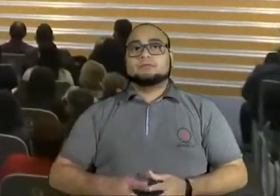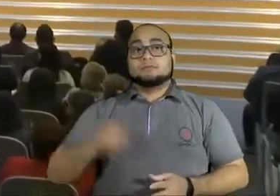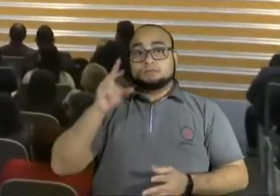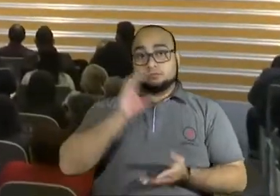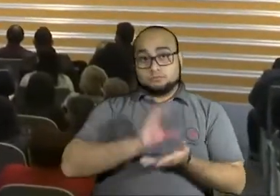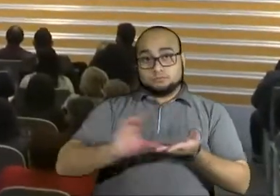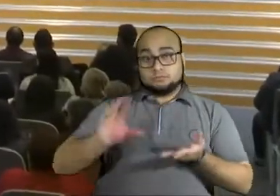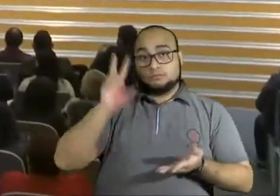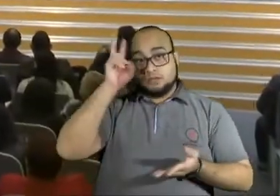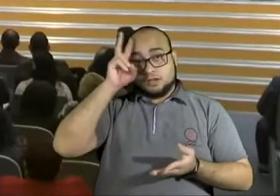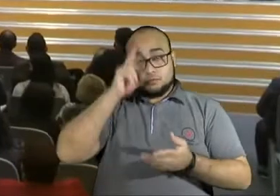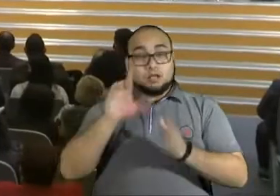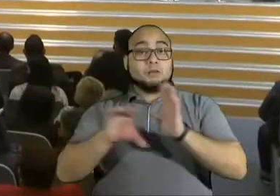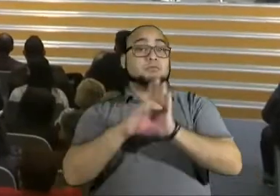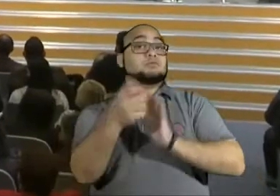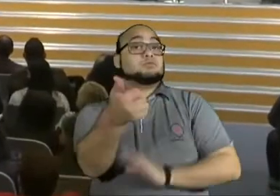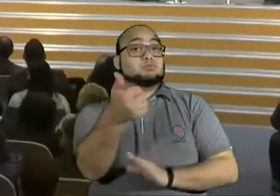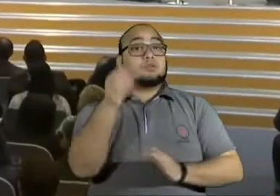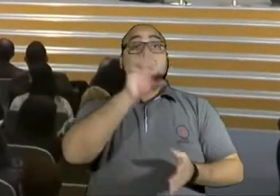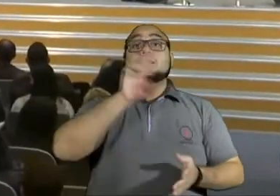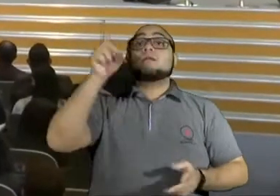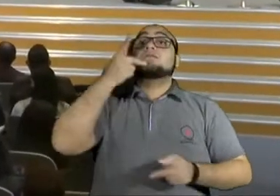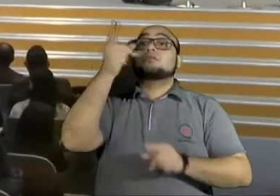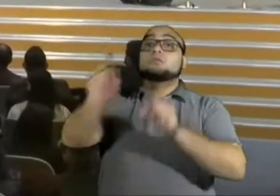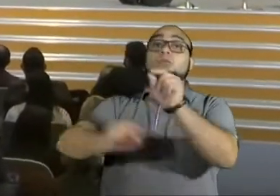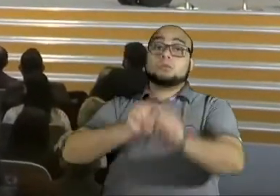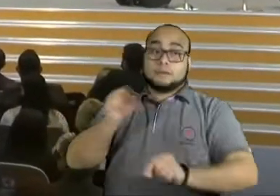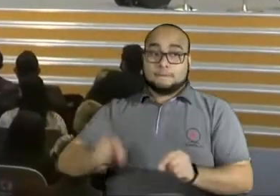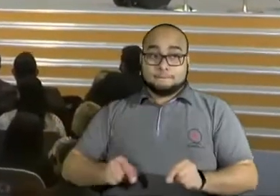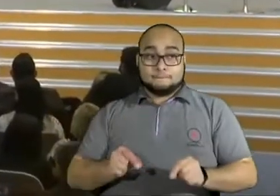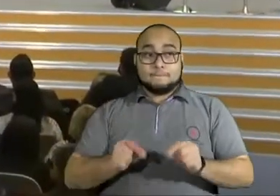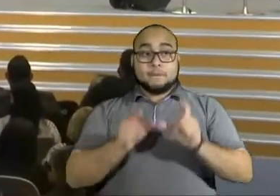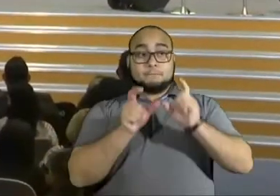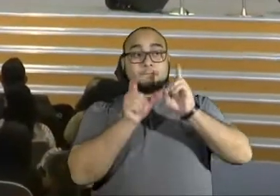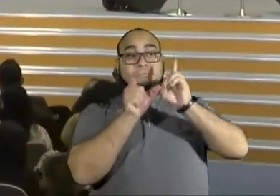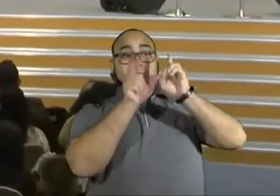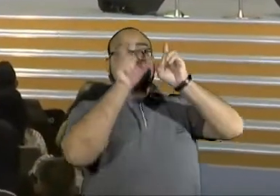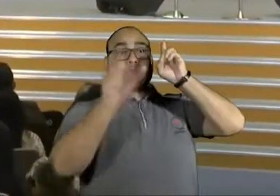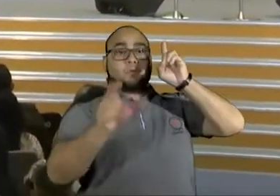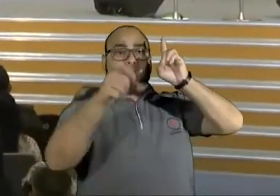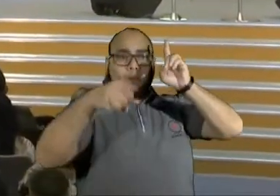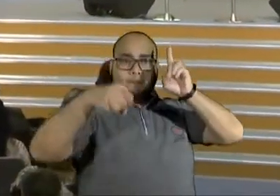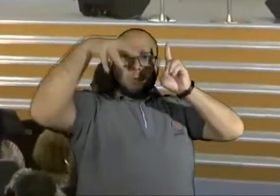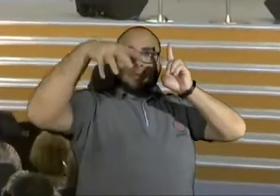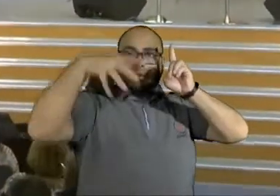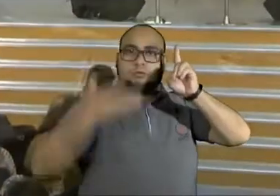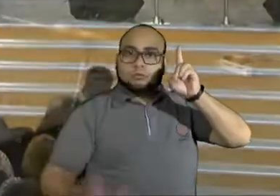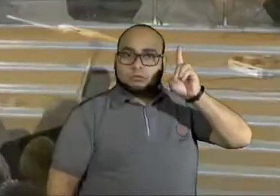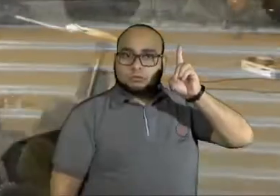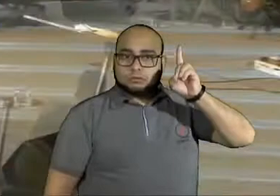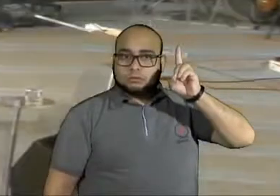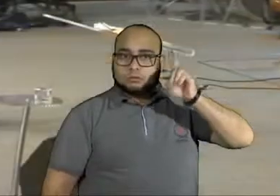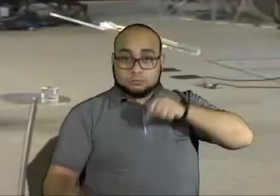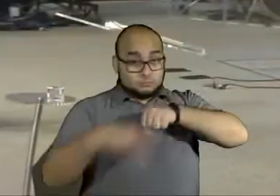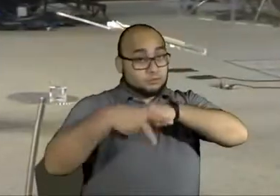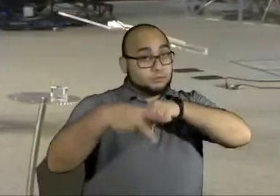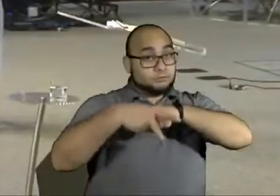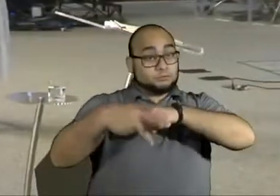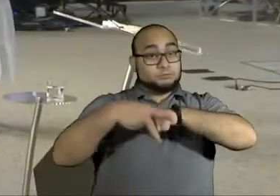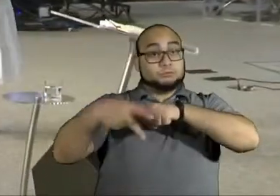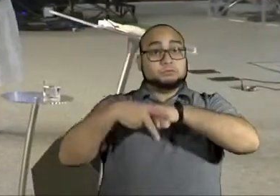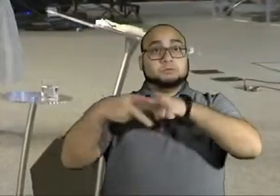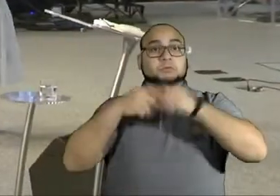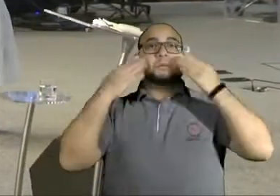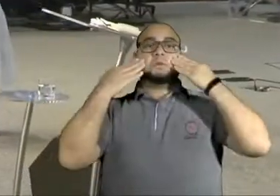disse Deus. É a primeira manifestação de verbo. É a primeira manifestação de